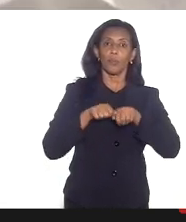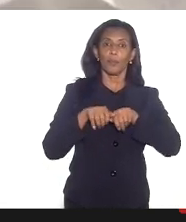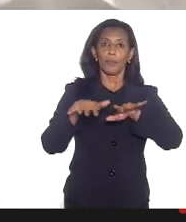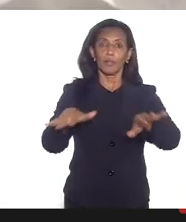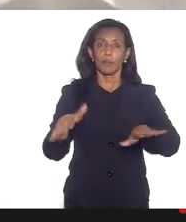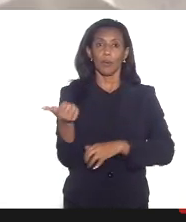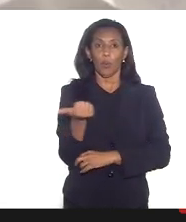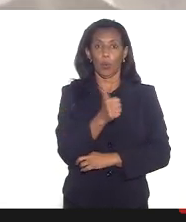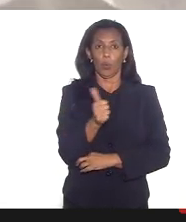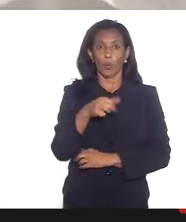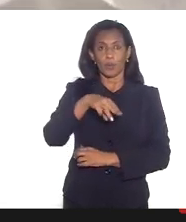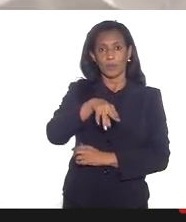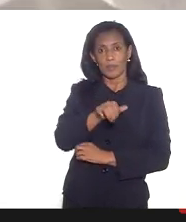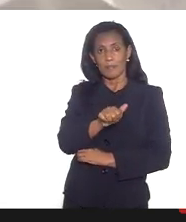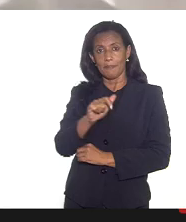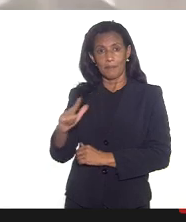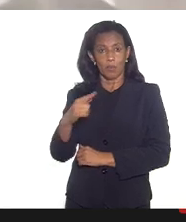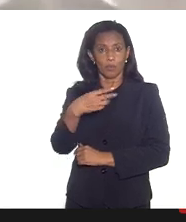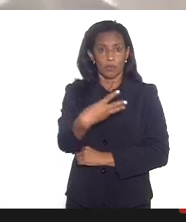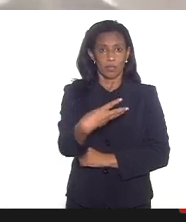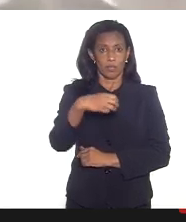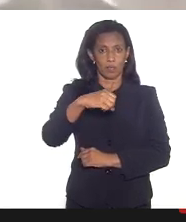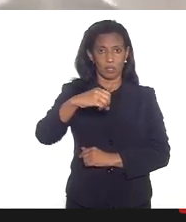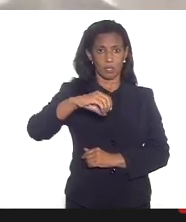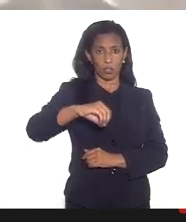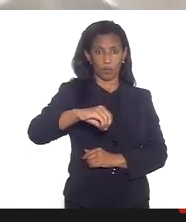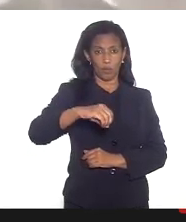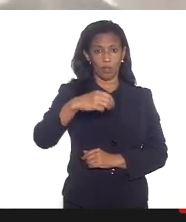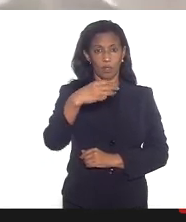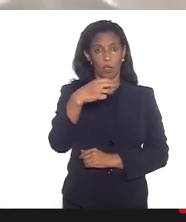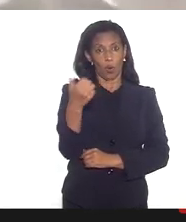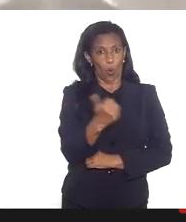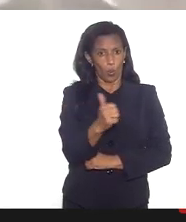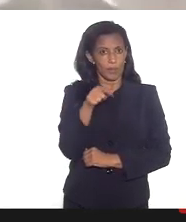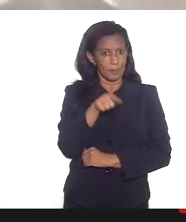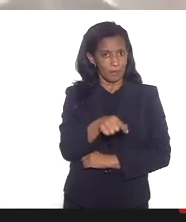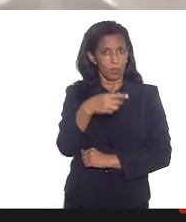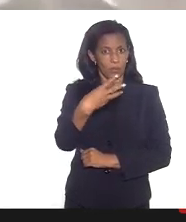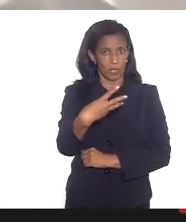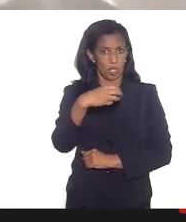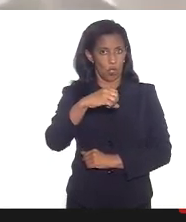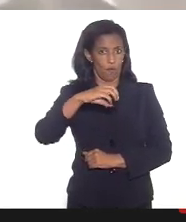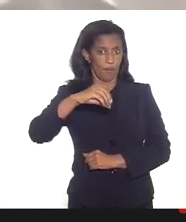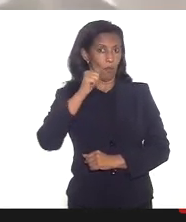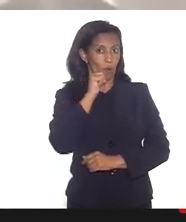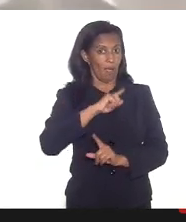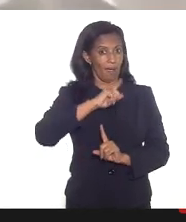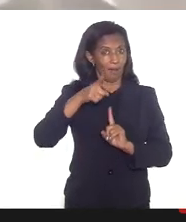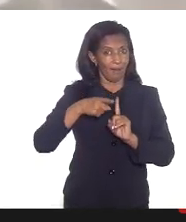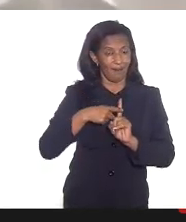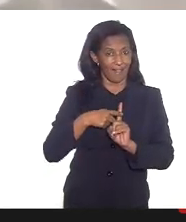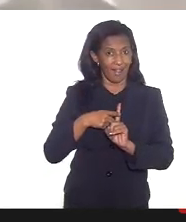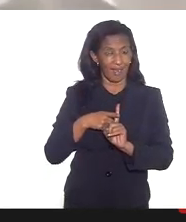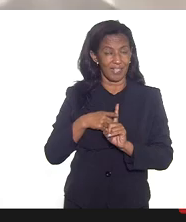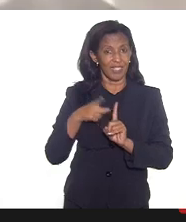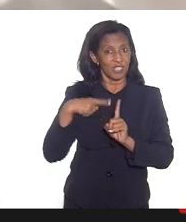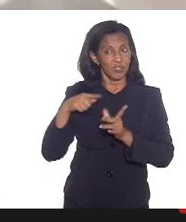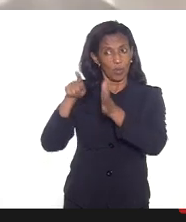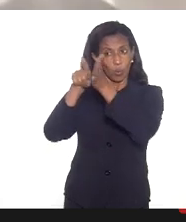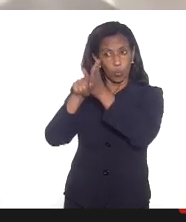academia 11000 o noventas 11.390 mulheres grávidas tiveram diagnóstico